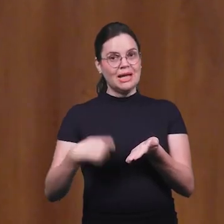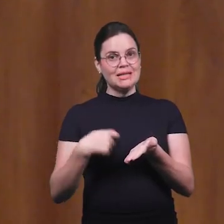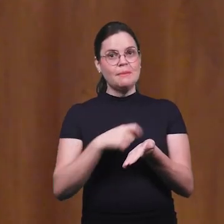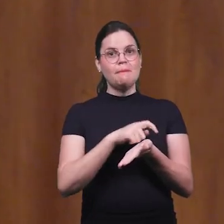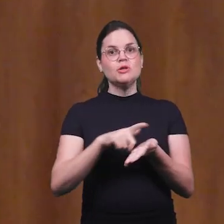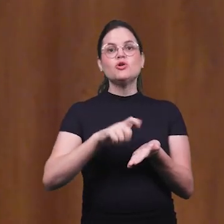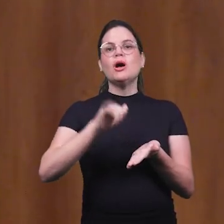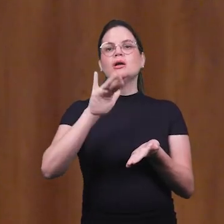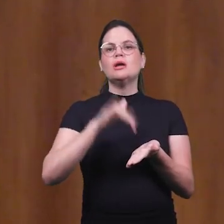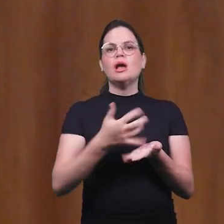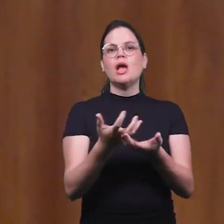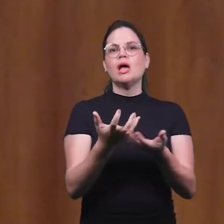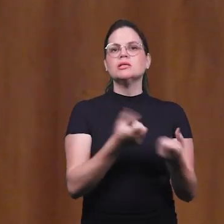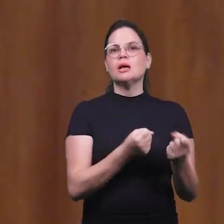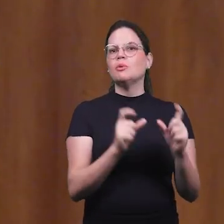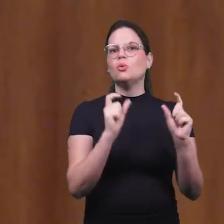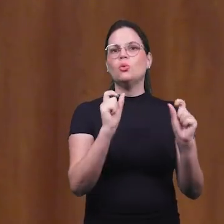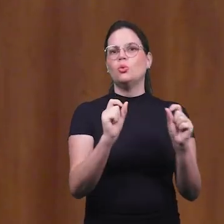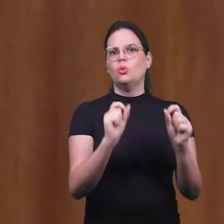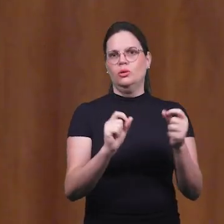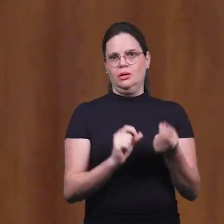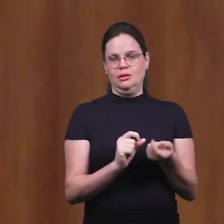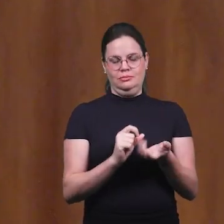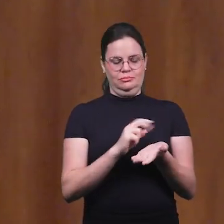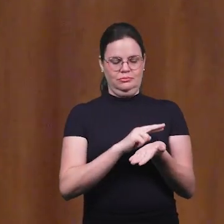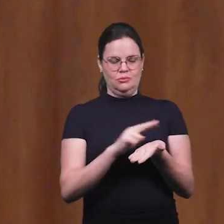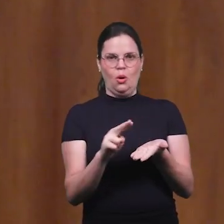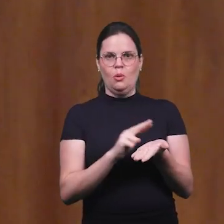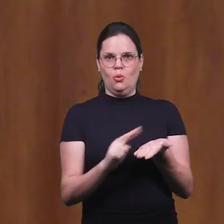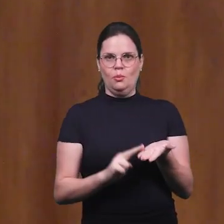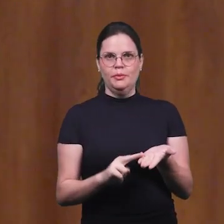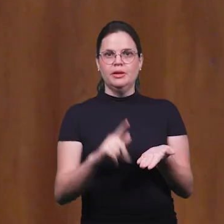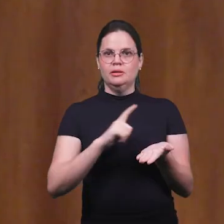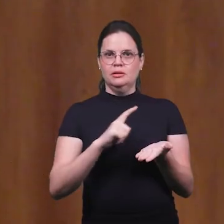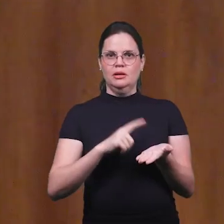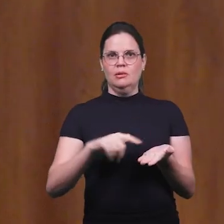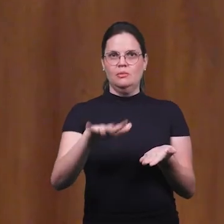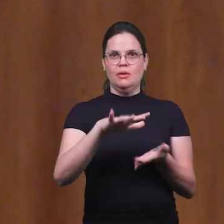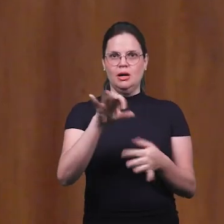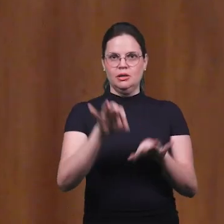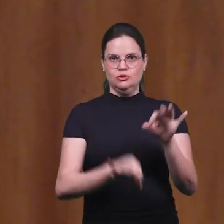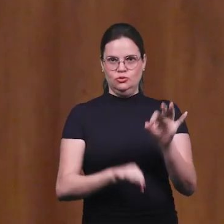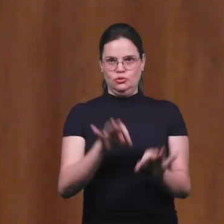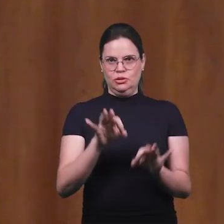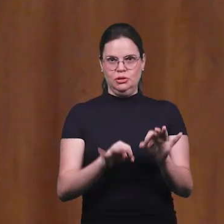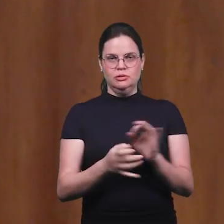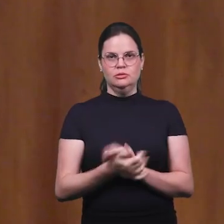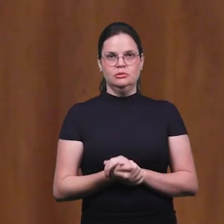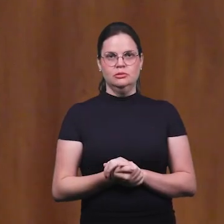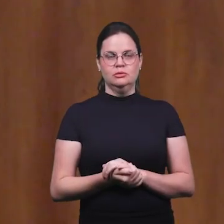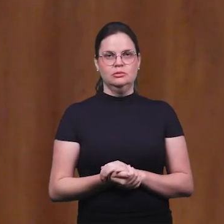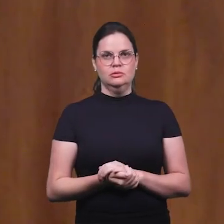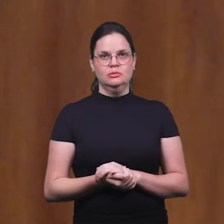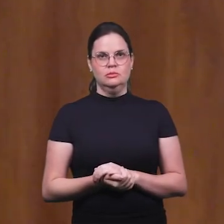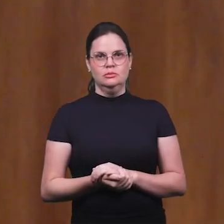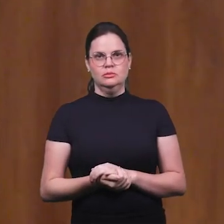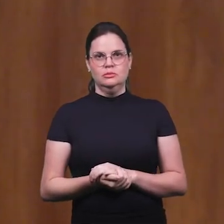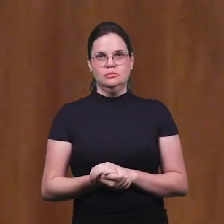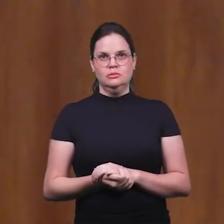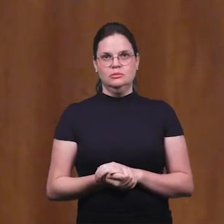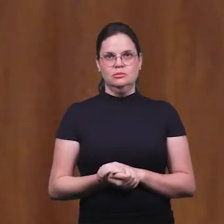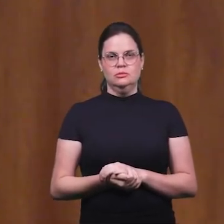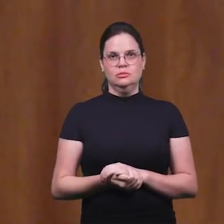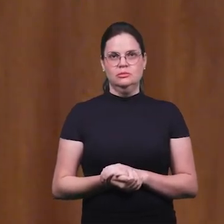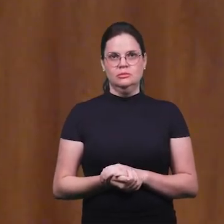das pessoas, e tem um aspecto jurídico que se relaciona a isso, né? E ao mesmo tempo há uma ponderação